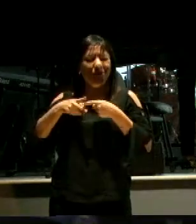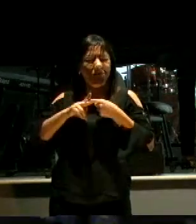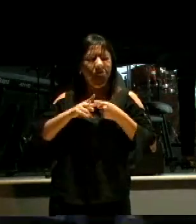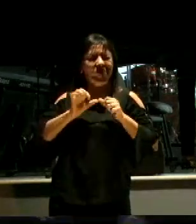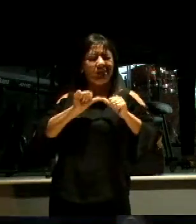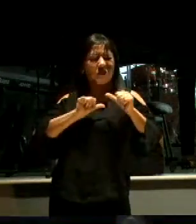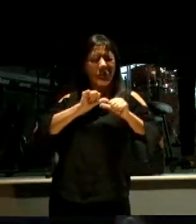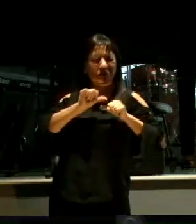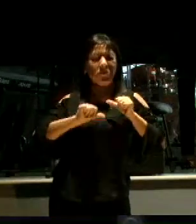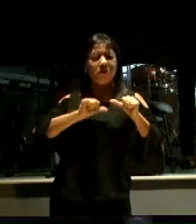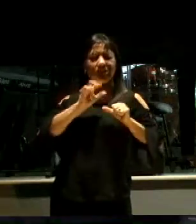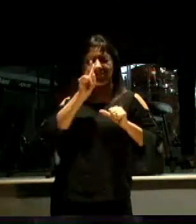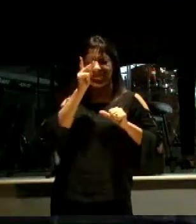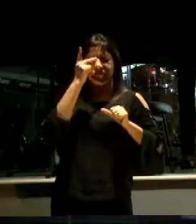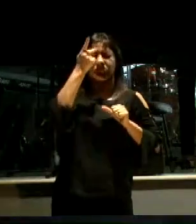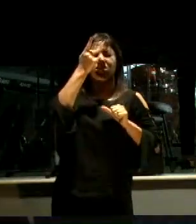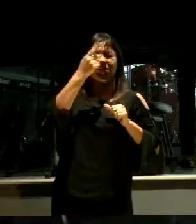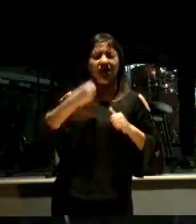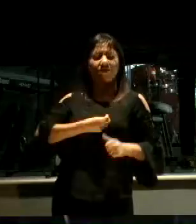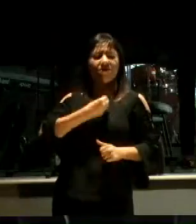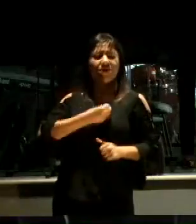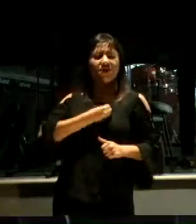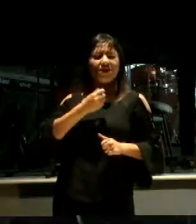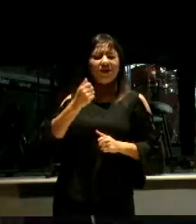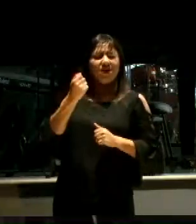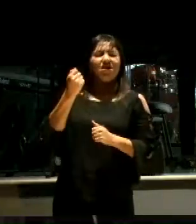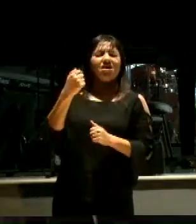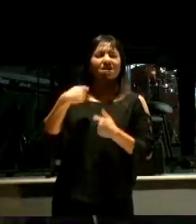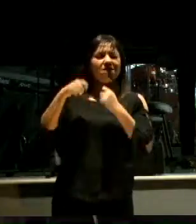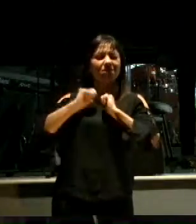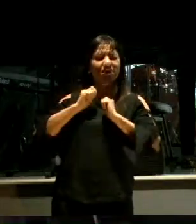dá-me a tua vitória, Pai, porque eu também